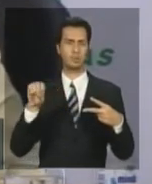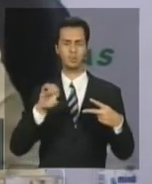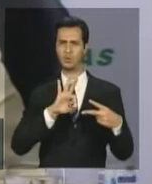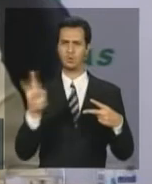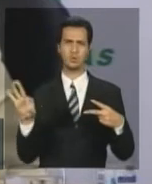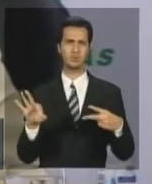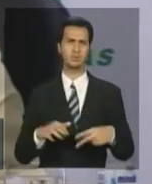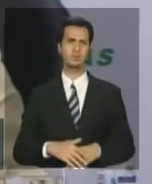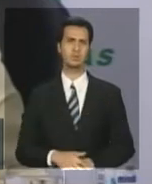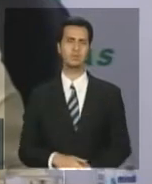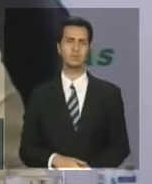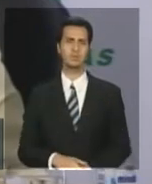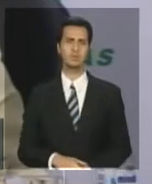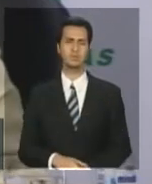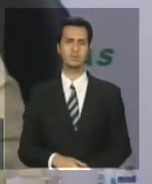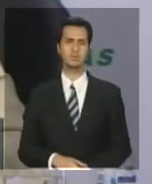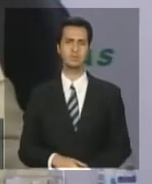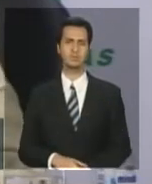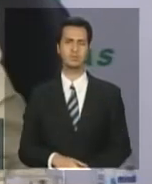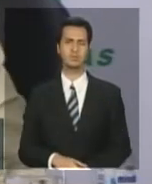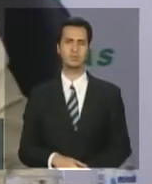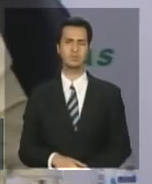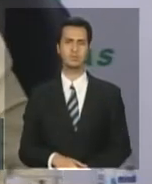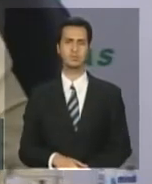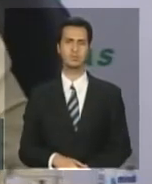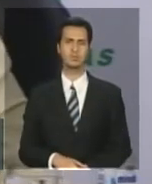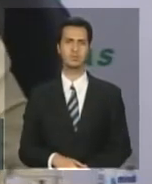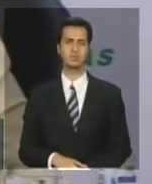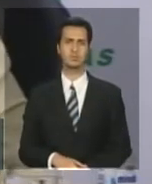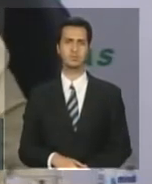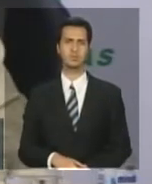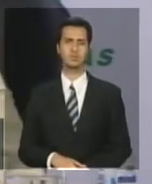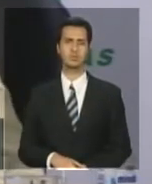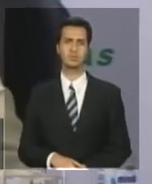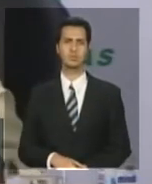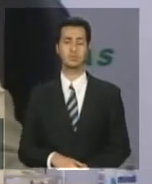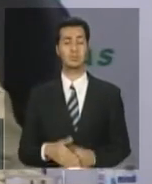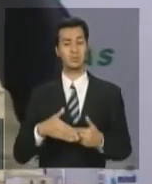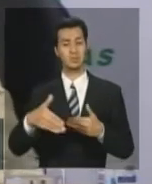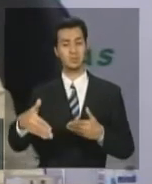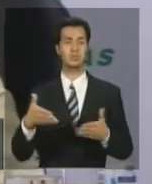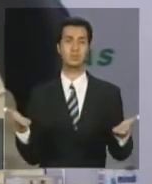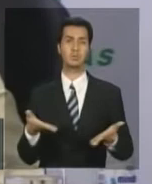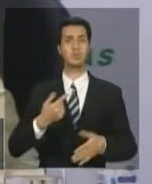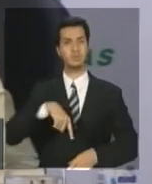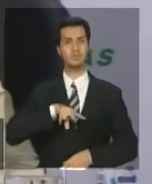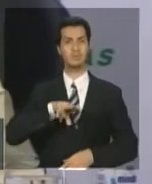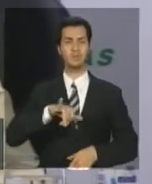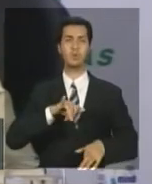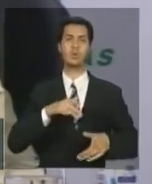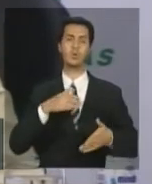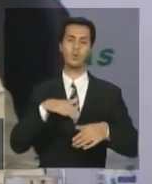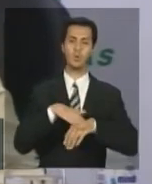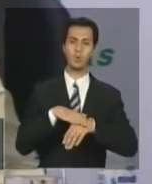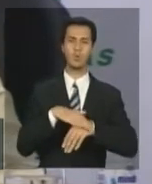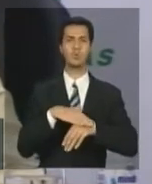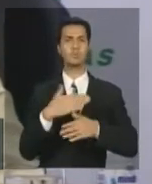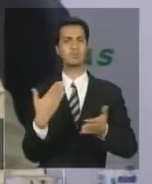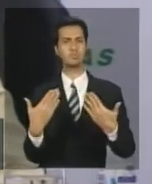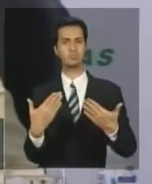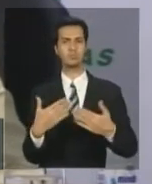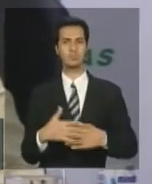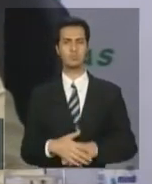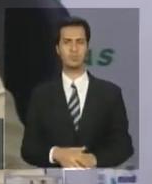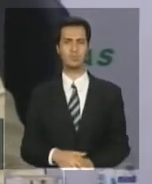excepcionais. E daí para frente a gente vai conversar para ver como é que nós vamos... Eu não